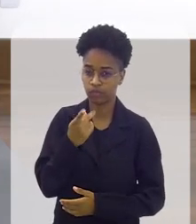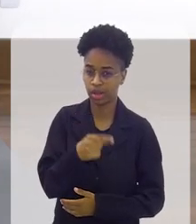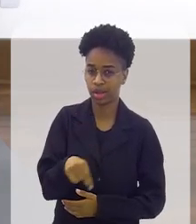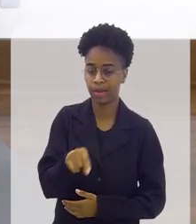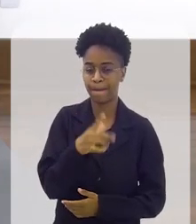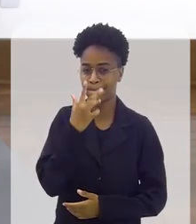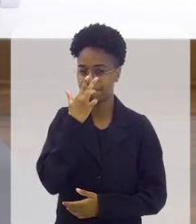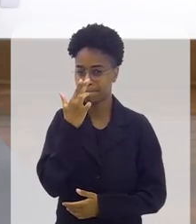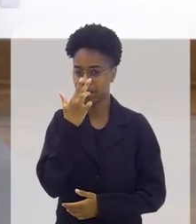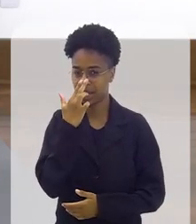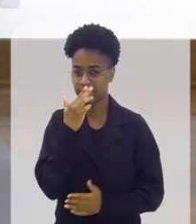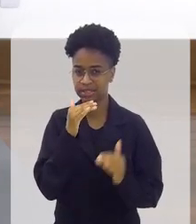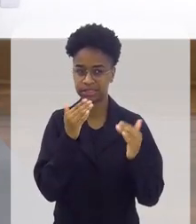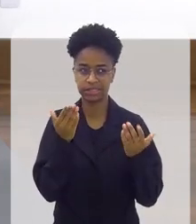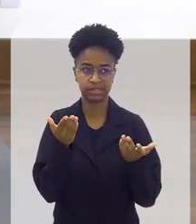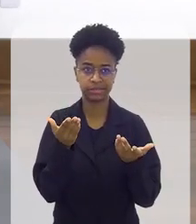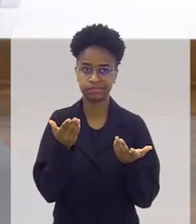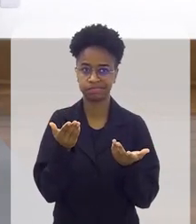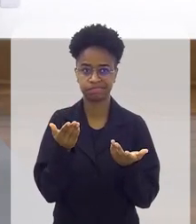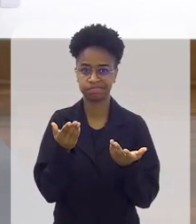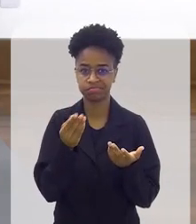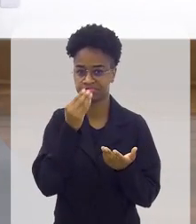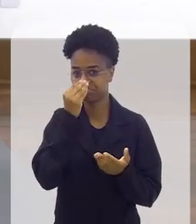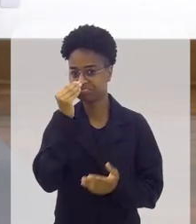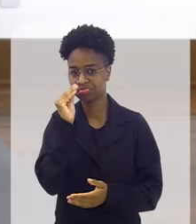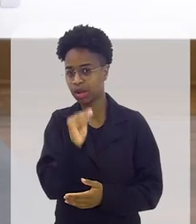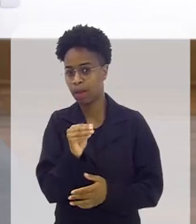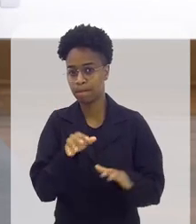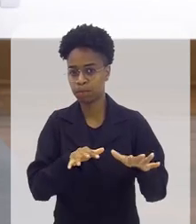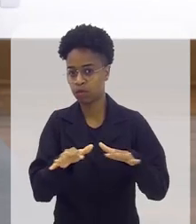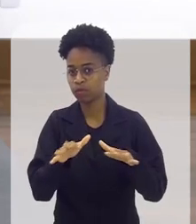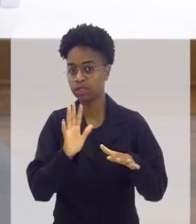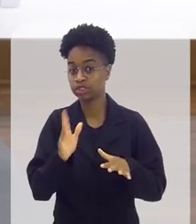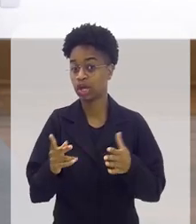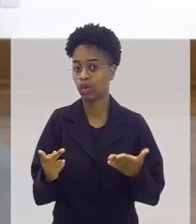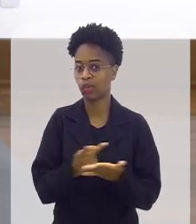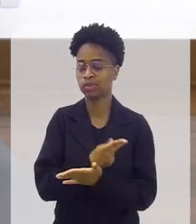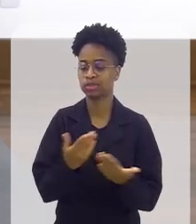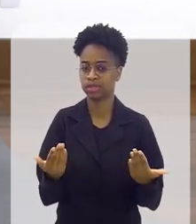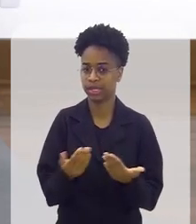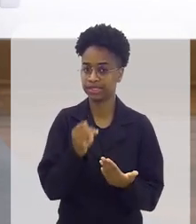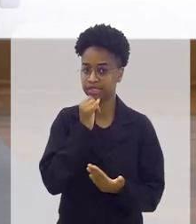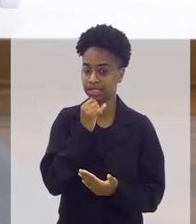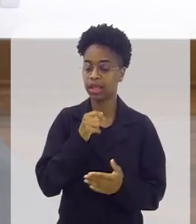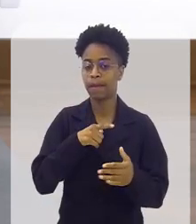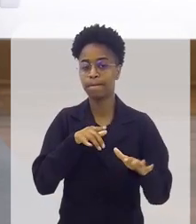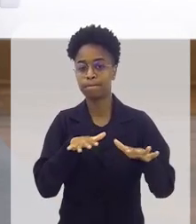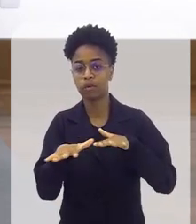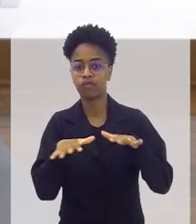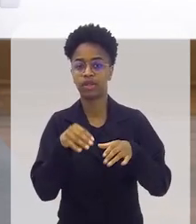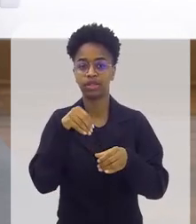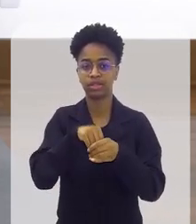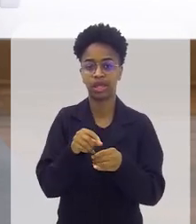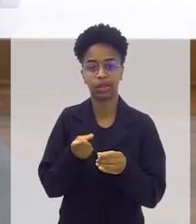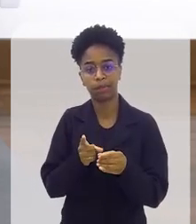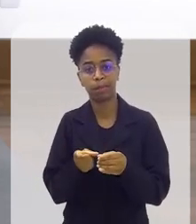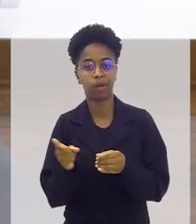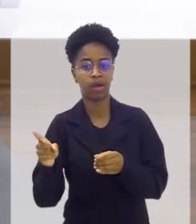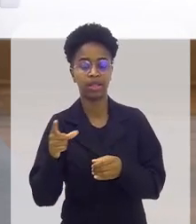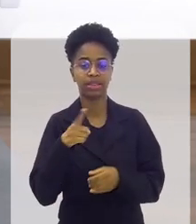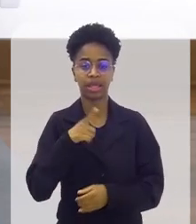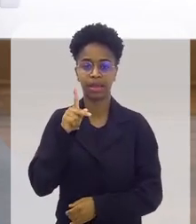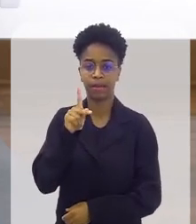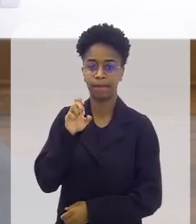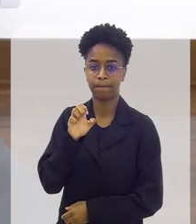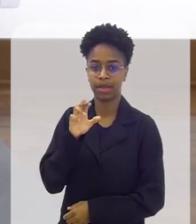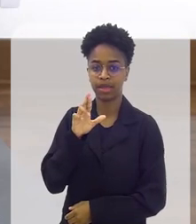falando isso, até assim, parece desmerecer movimentos que já existem hoje. Uhum. Então, tem movimentos que acontecem na periferia. Eu